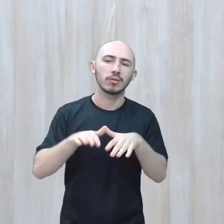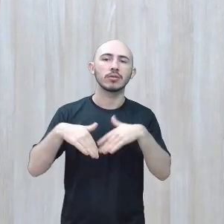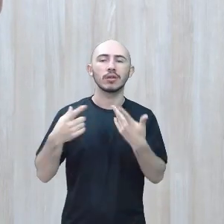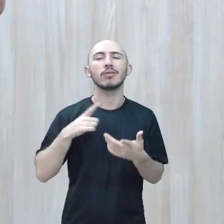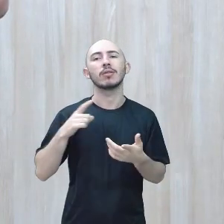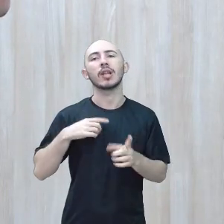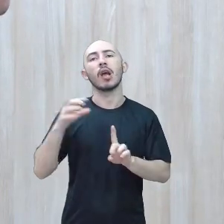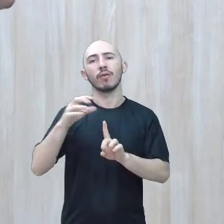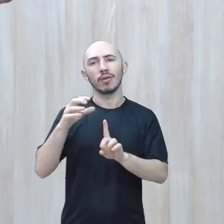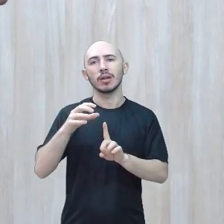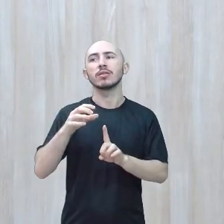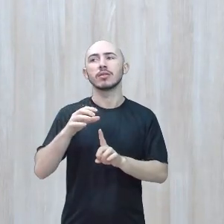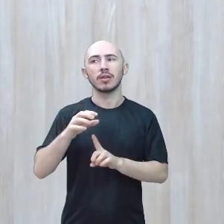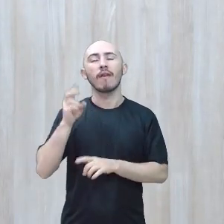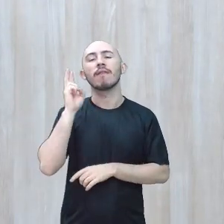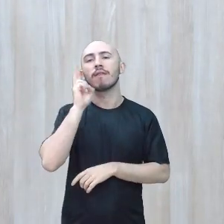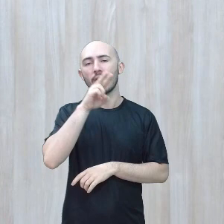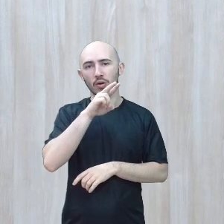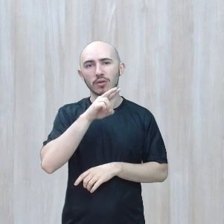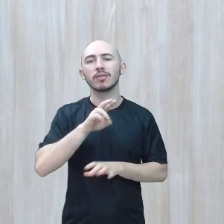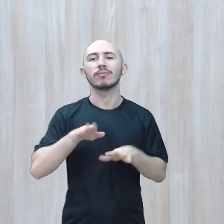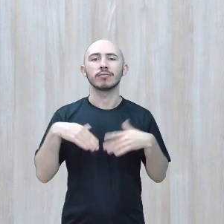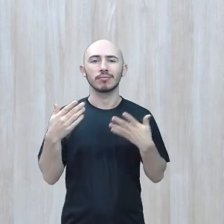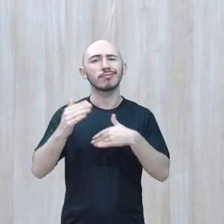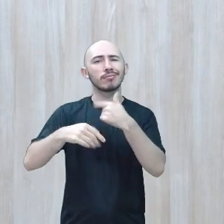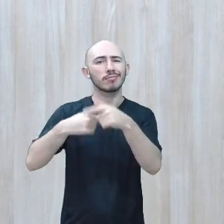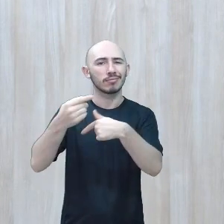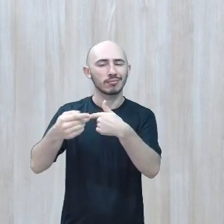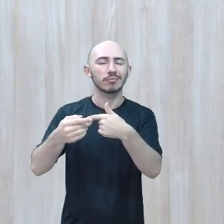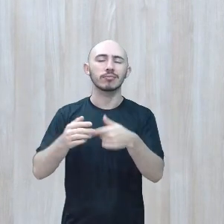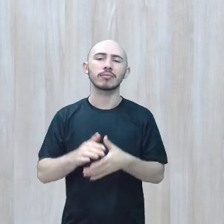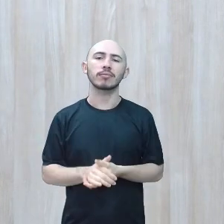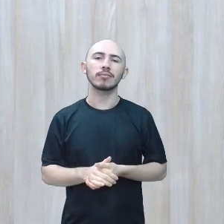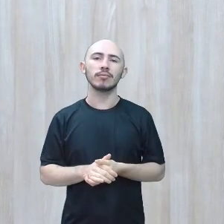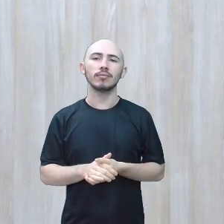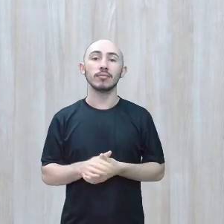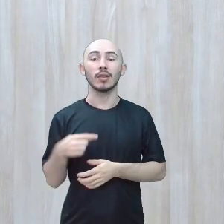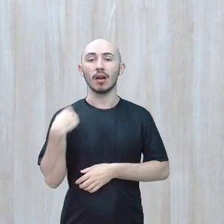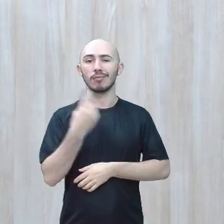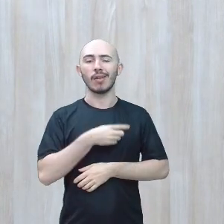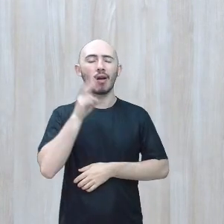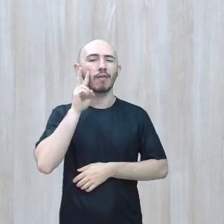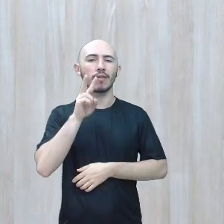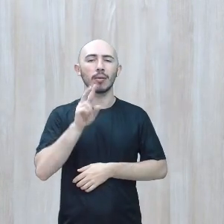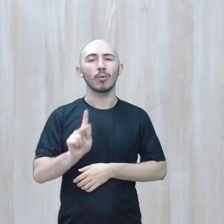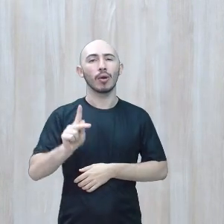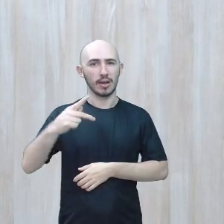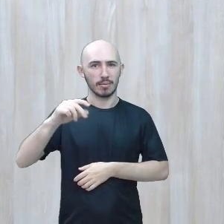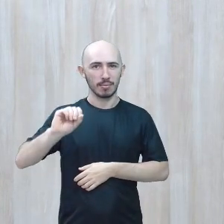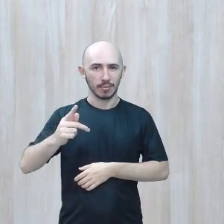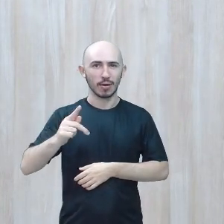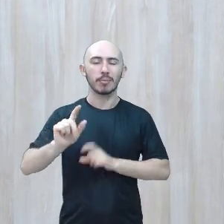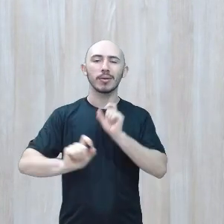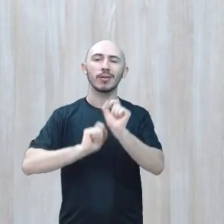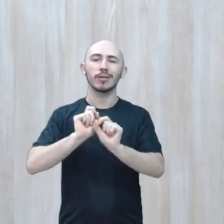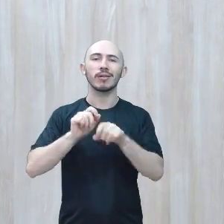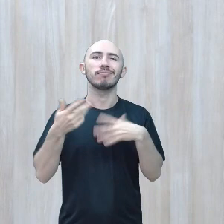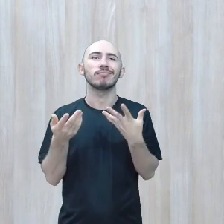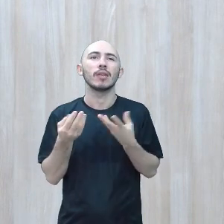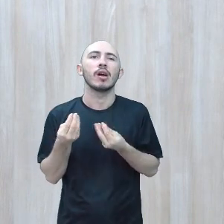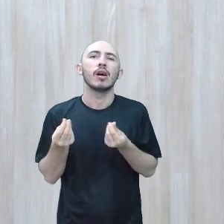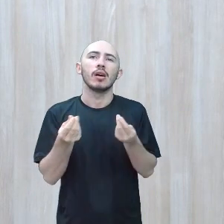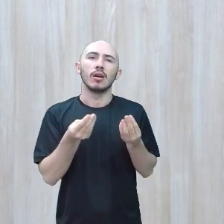interferência muito grande, que a gente vai falar um pouquinho mais na frente, né? Porque a gente vê o K-pop com aquela, como é que eu posso